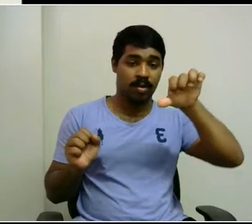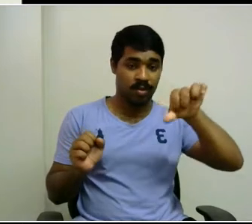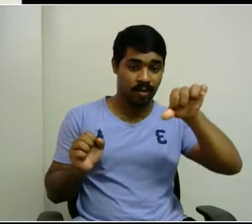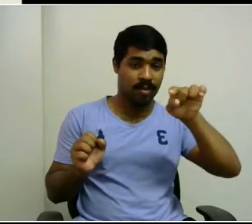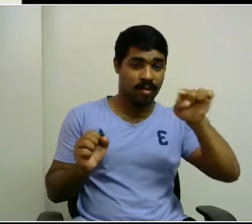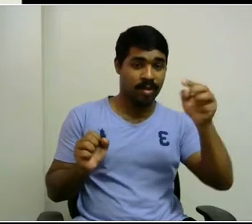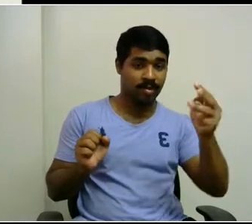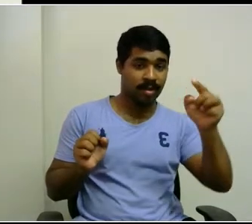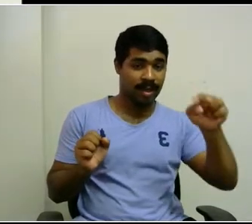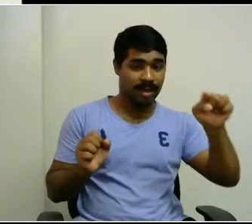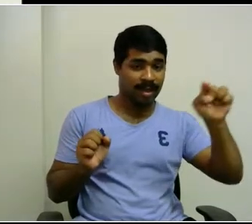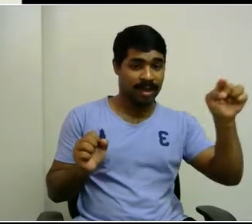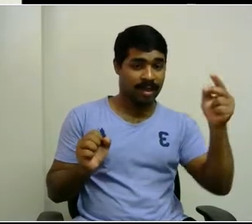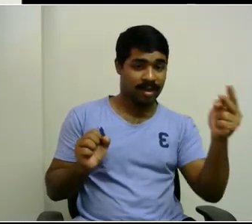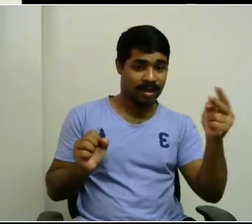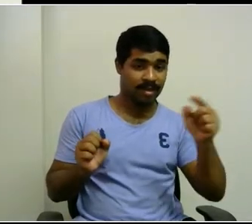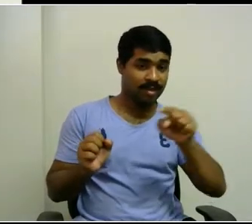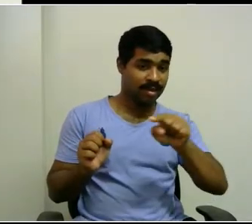menos 3 raiz de 2